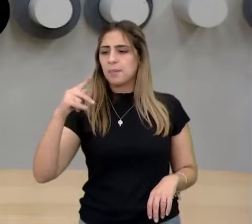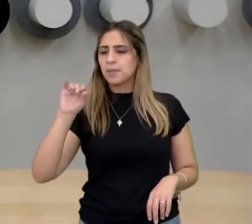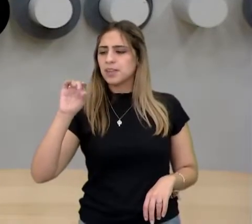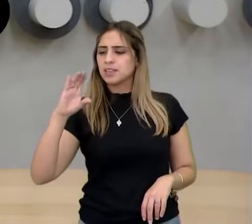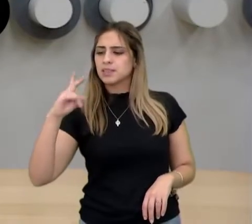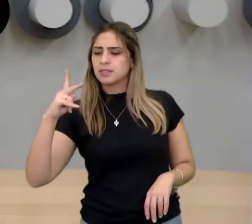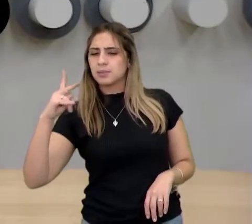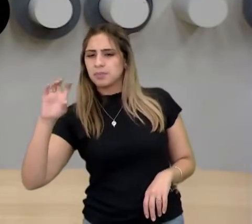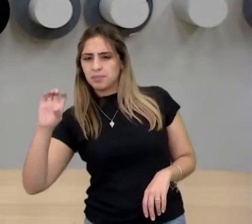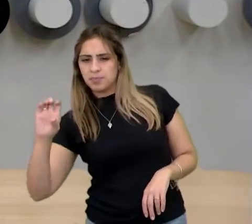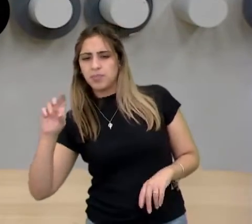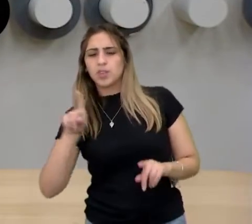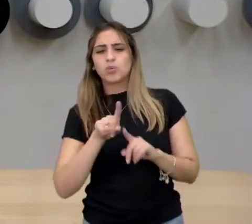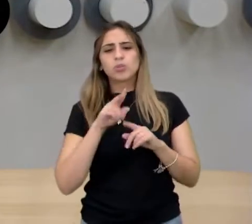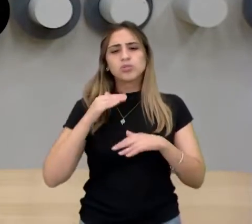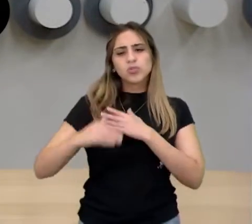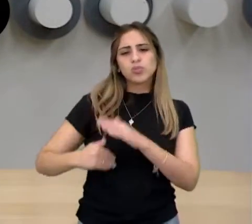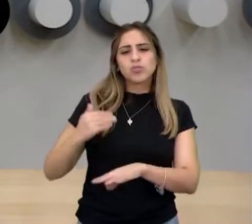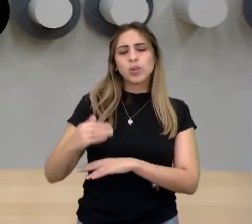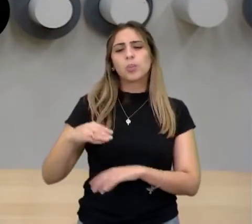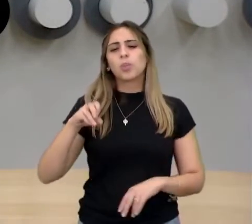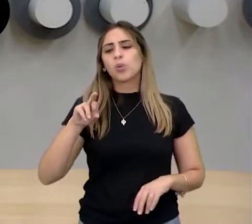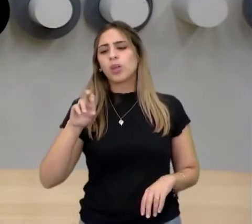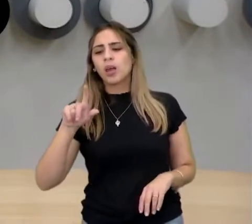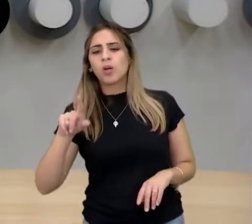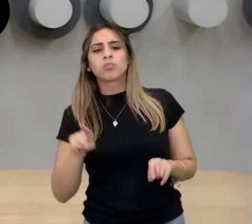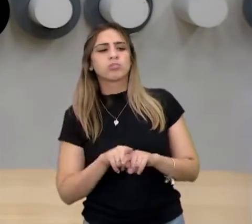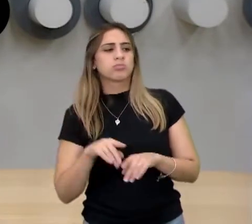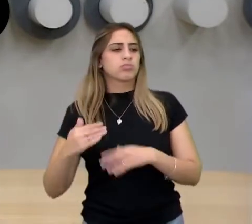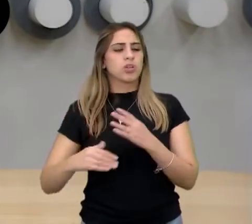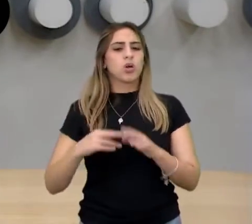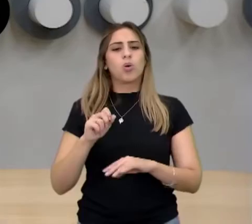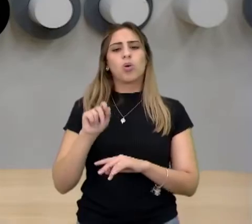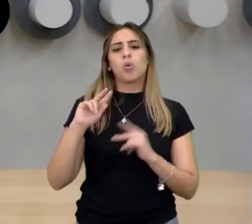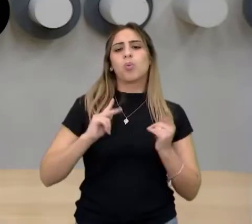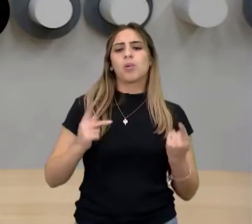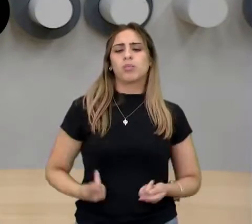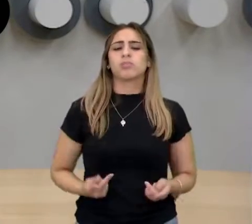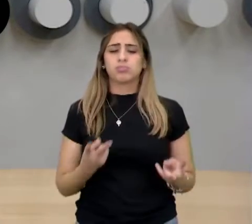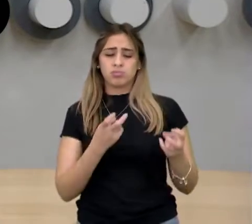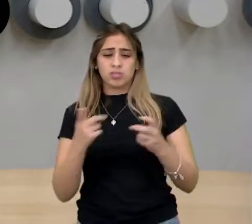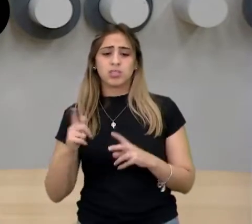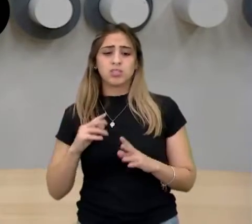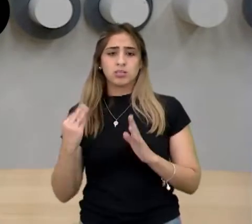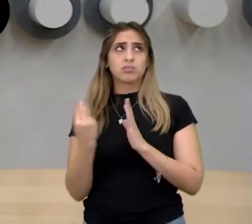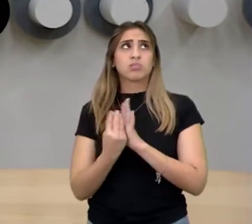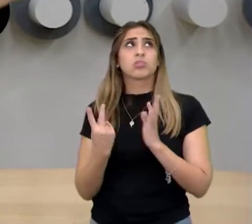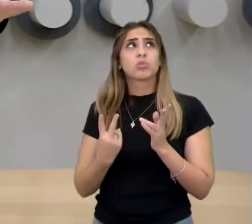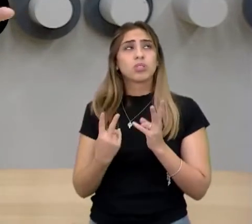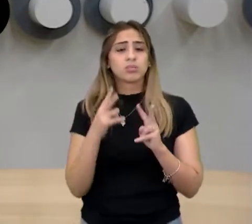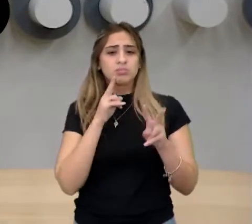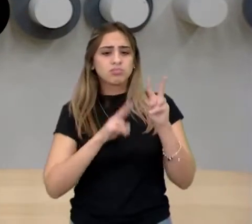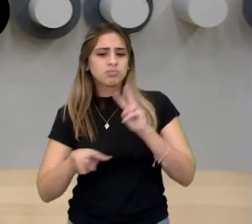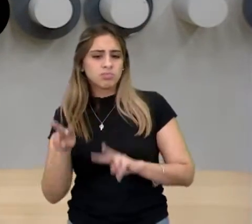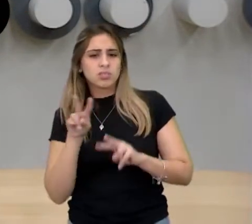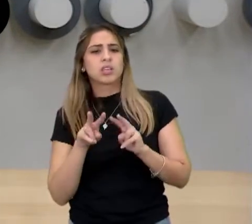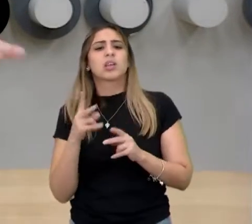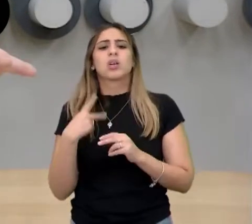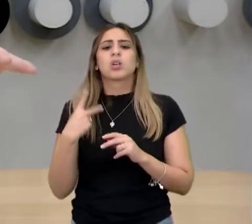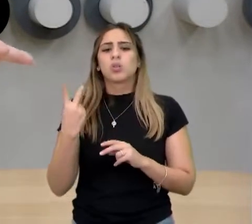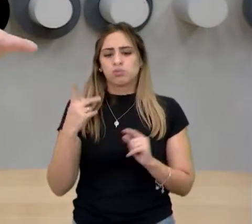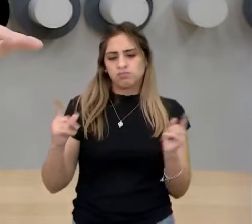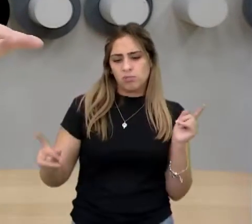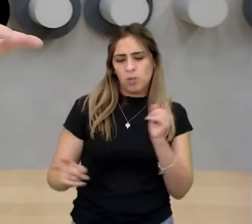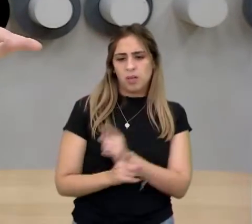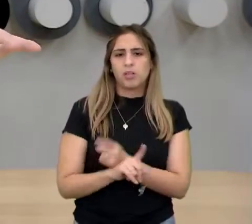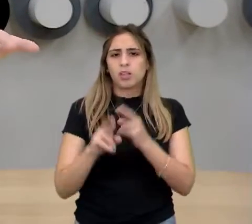do desenvolvimento moral e racional humano? E percebam que a gente tem aí colocadas duas visões antagônicas, duas visões